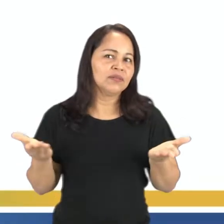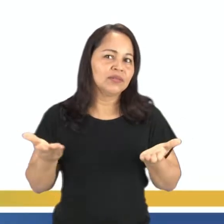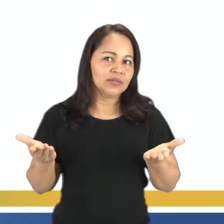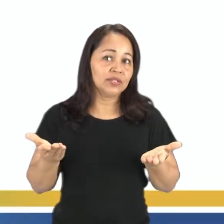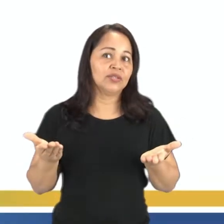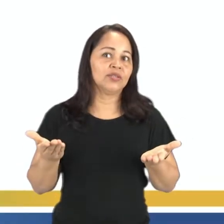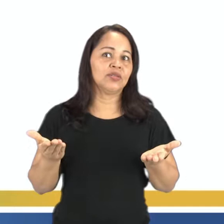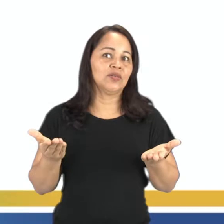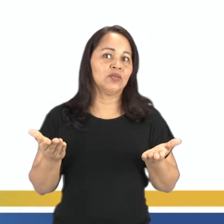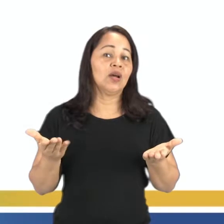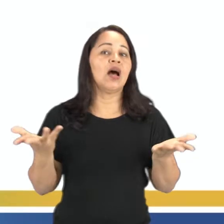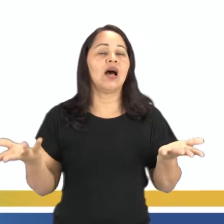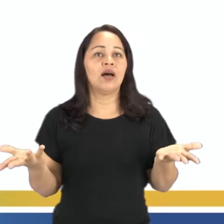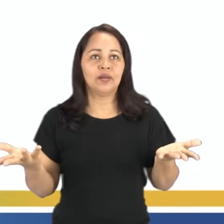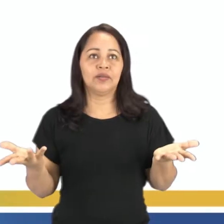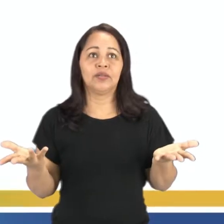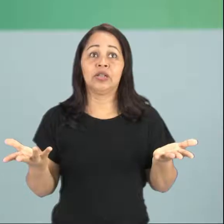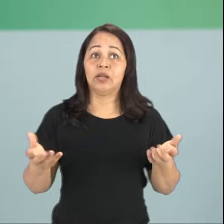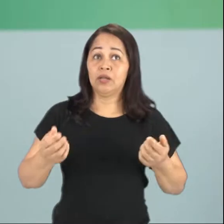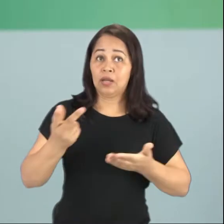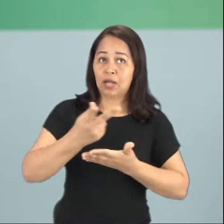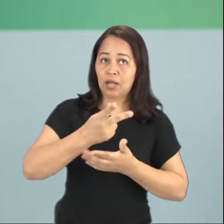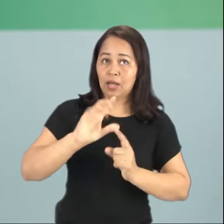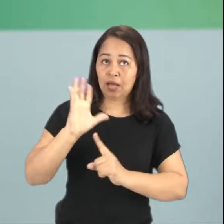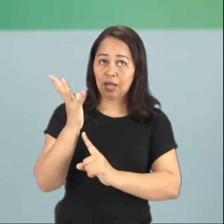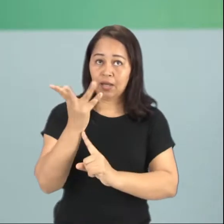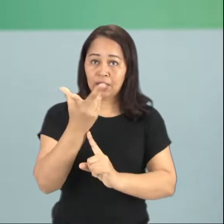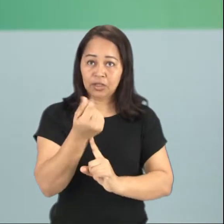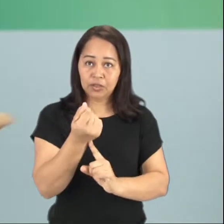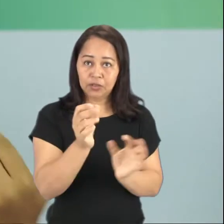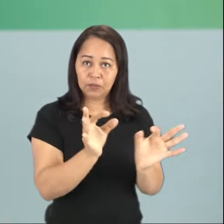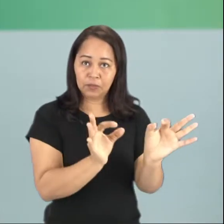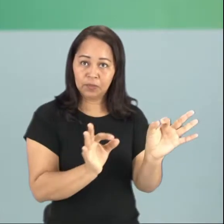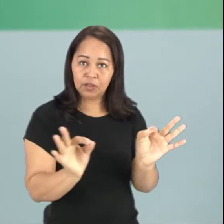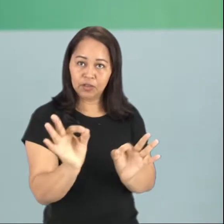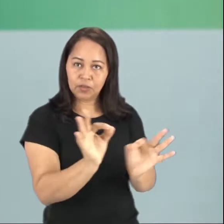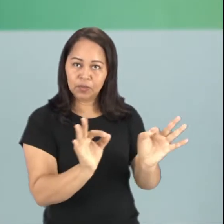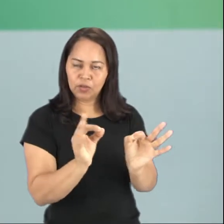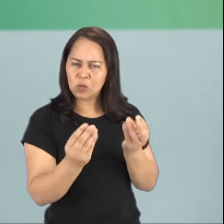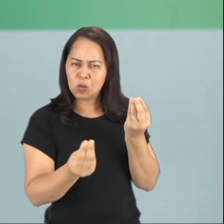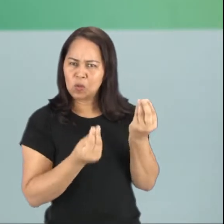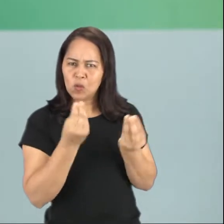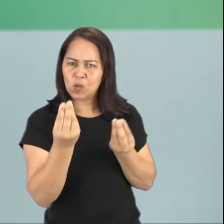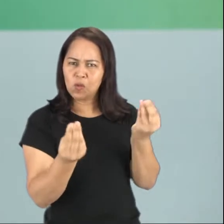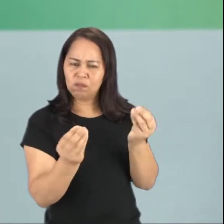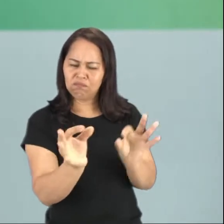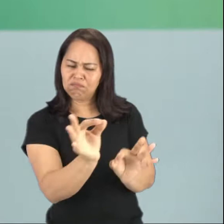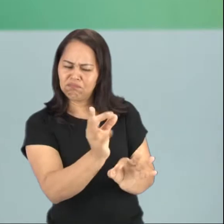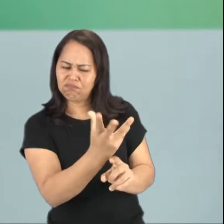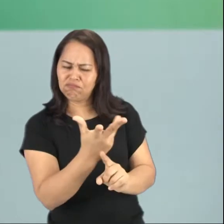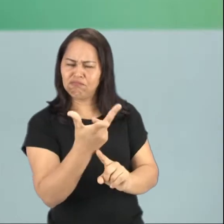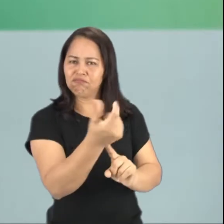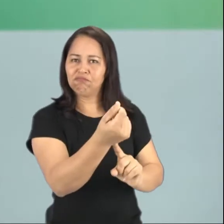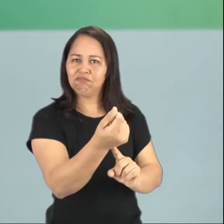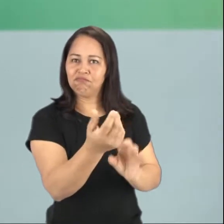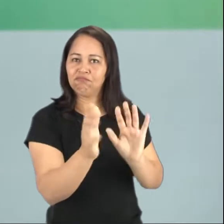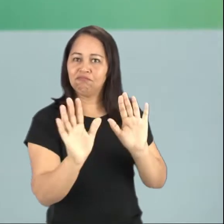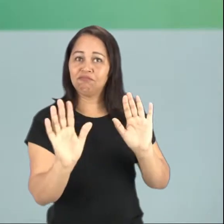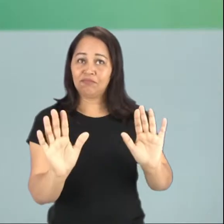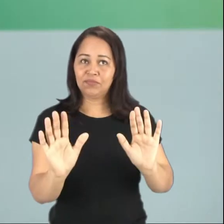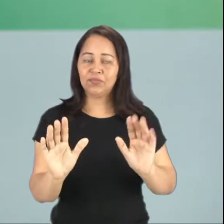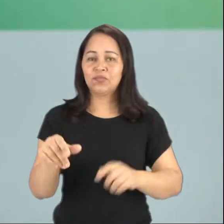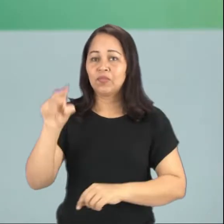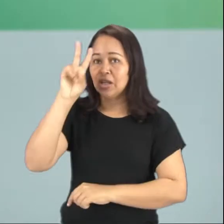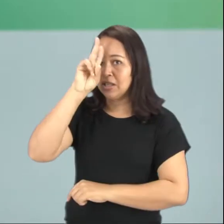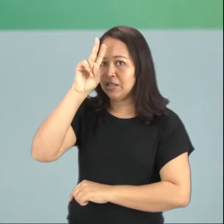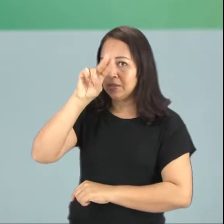para iniciarmos, eu quero fazer uma retomada da aula que tivemos na semana anterior, que fala sobre uma viagem rumo a Ítaca, nossa